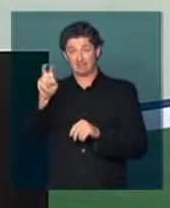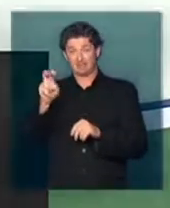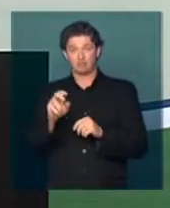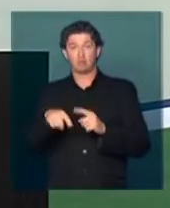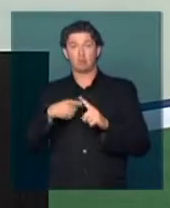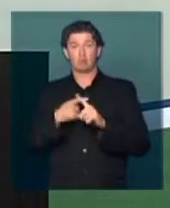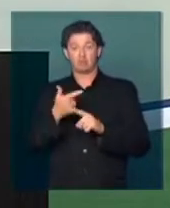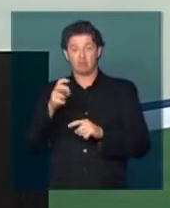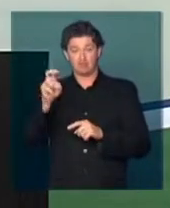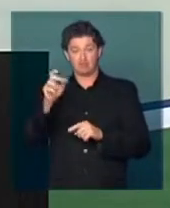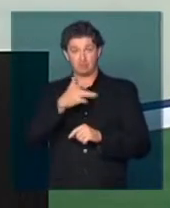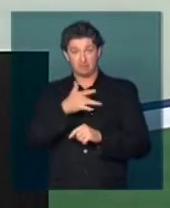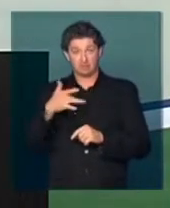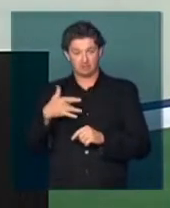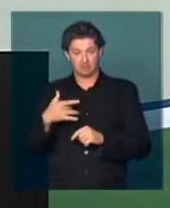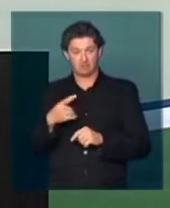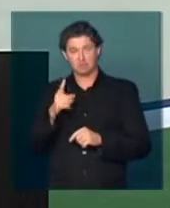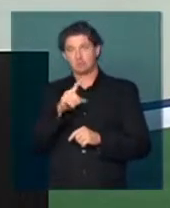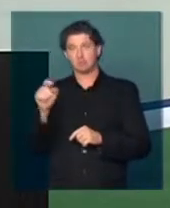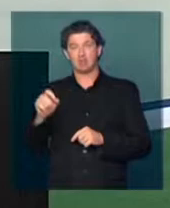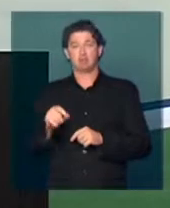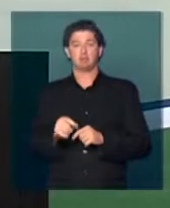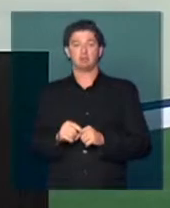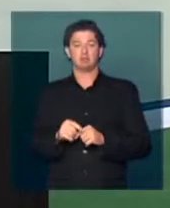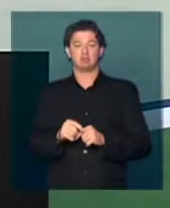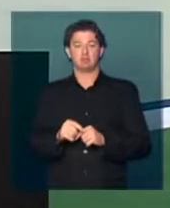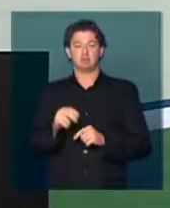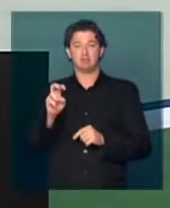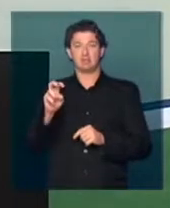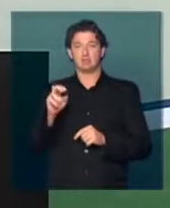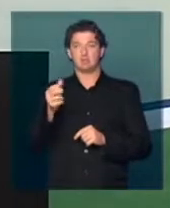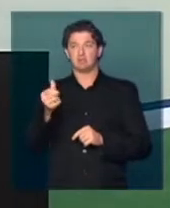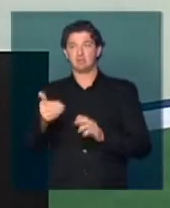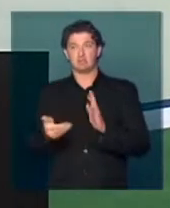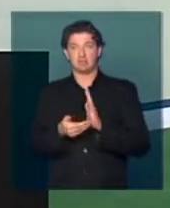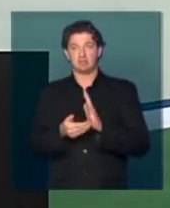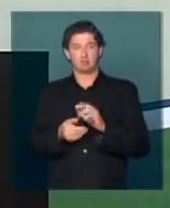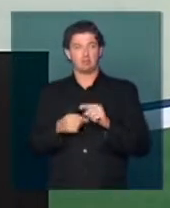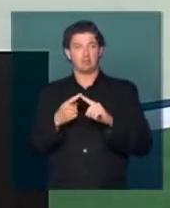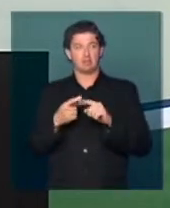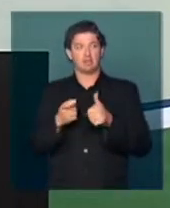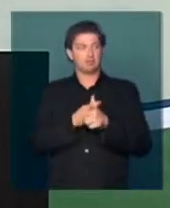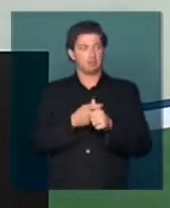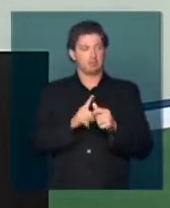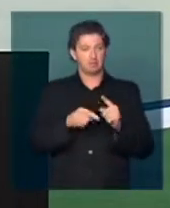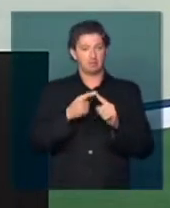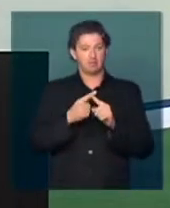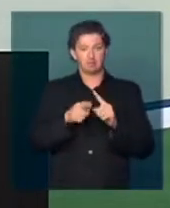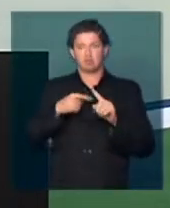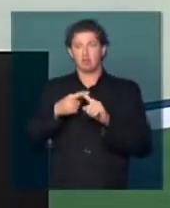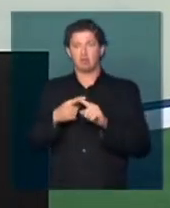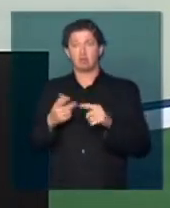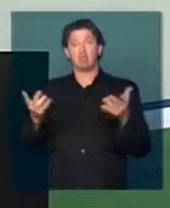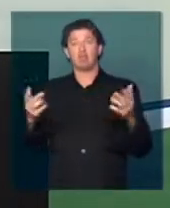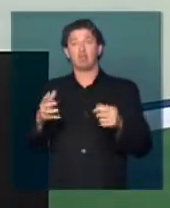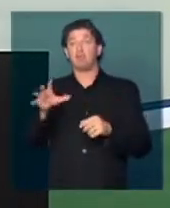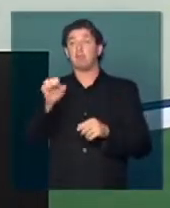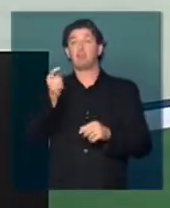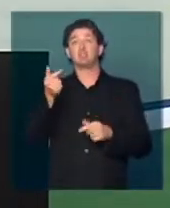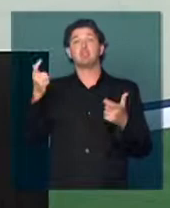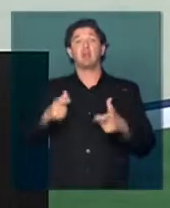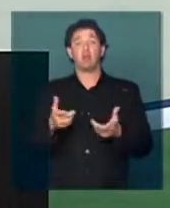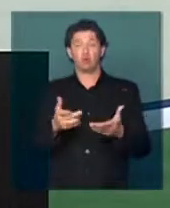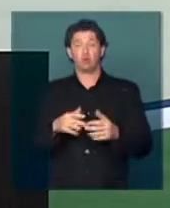mais 25% para a saúde, 100%, mais 5, 6% para a Câmara, mais dívida. E onde que vai arrumar dinheiro para